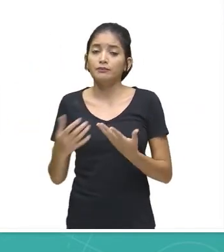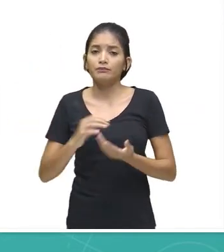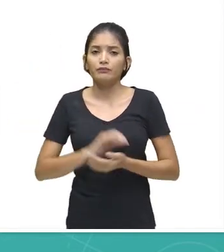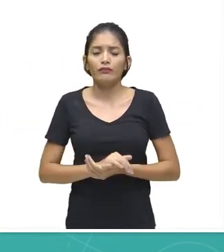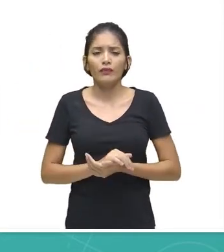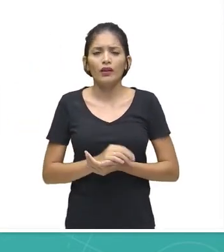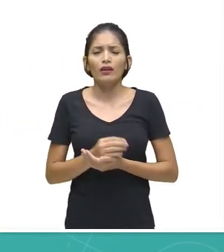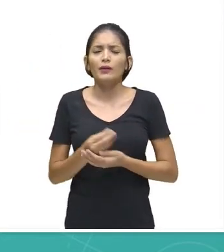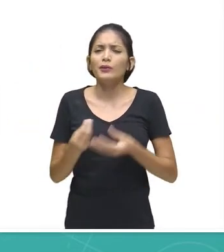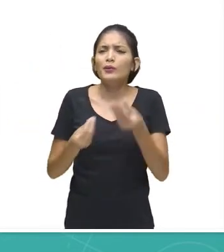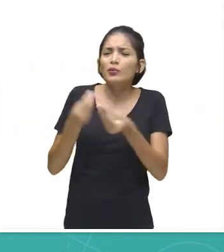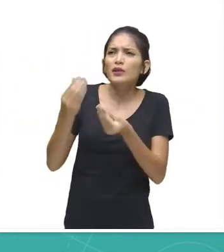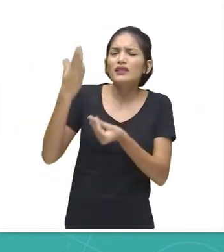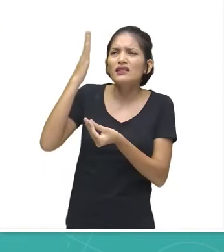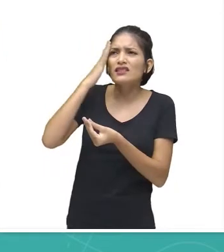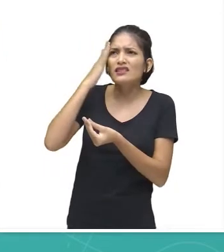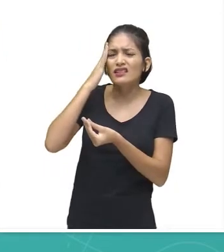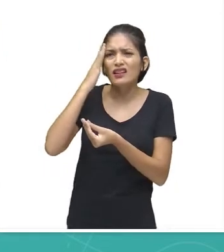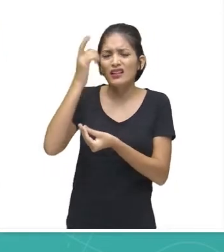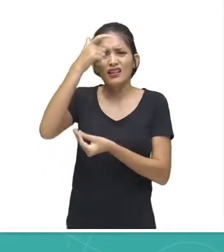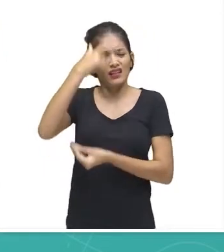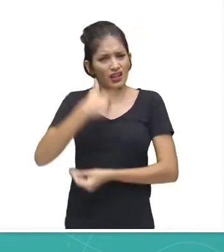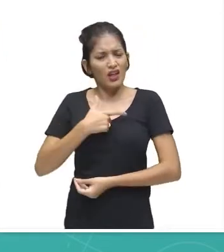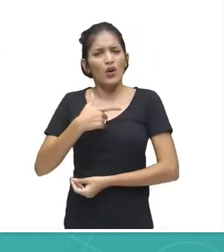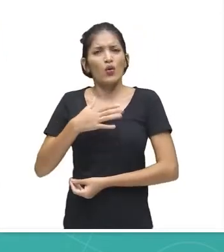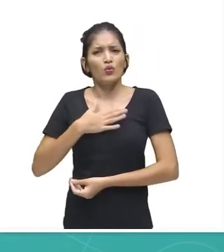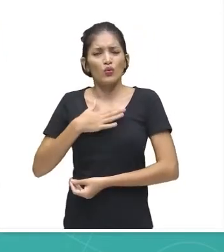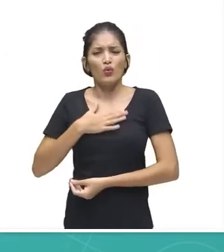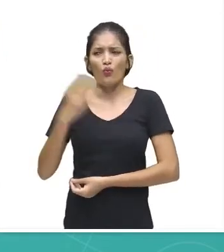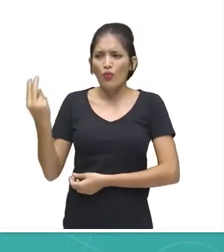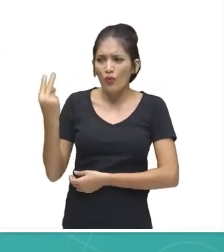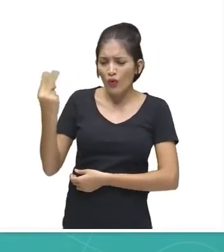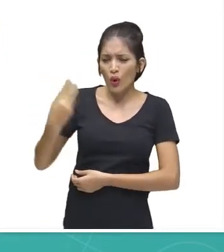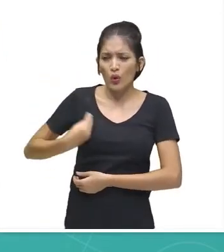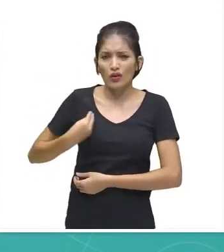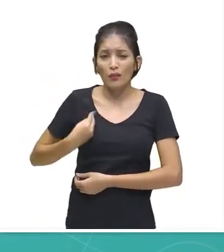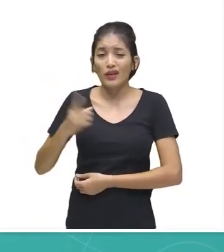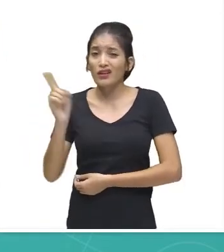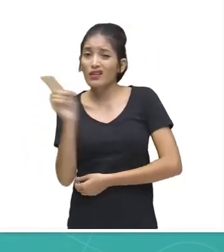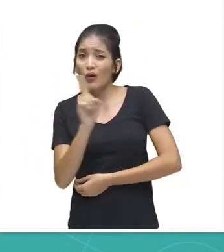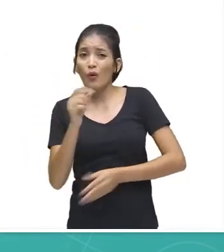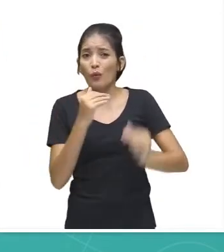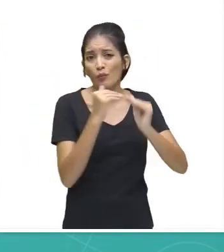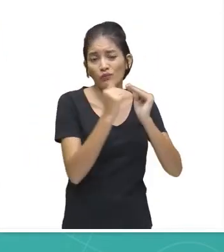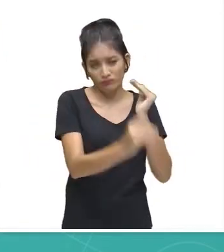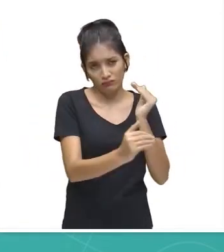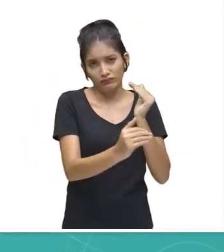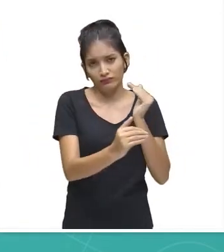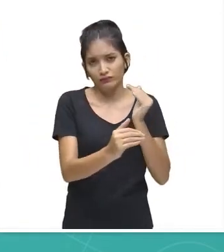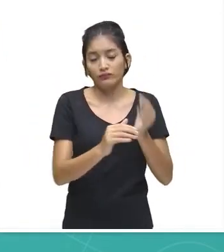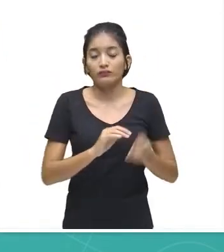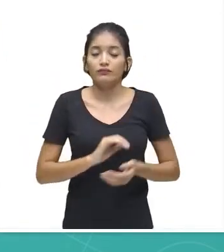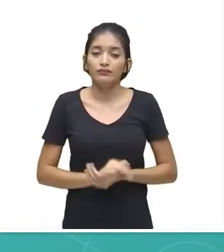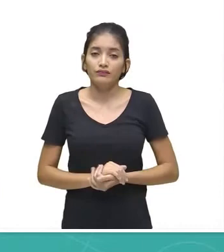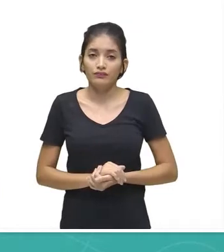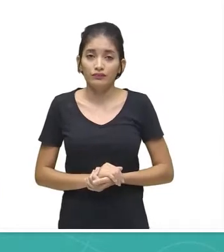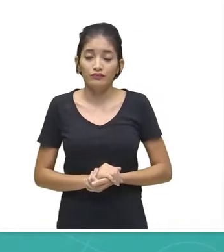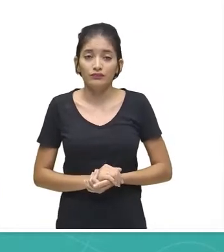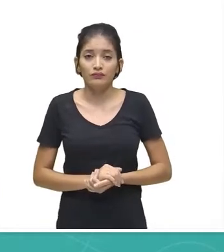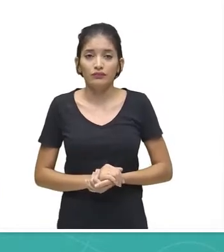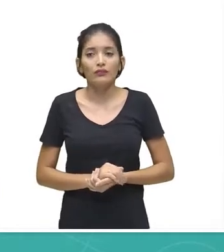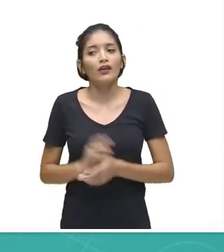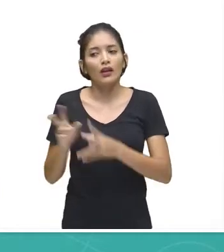eu sei que eu estou com um valor na minha vida e não um contravalor? Verifica